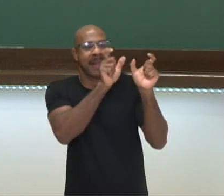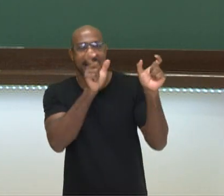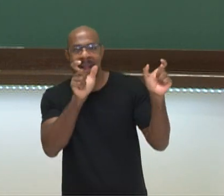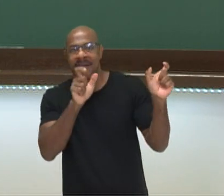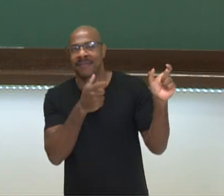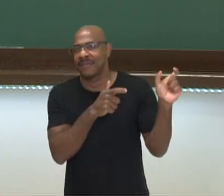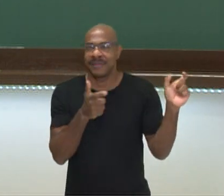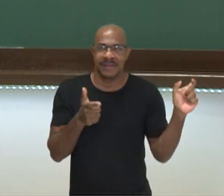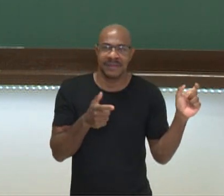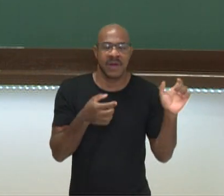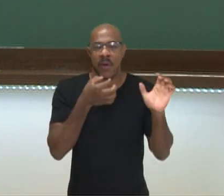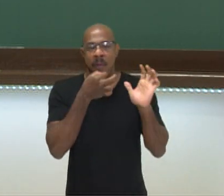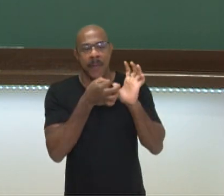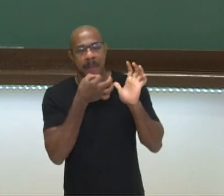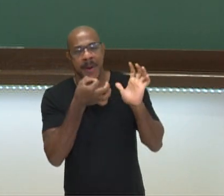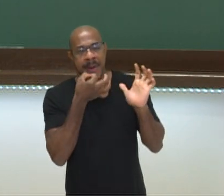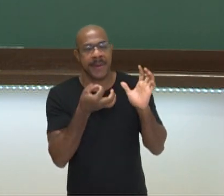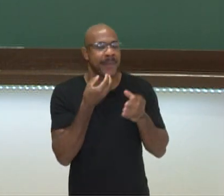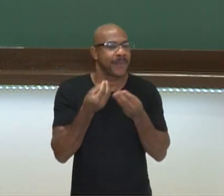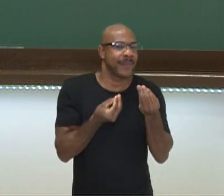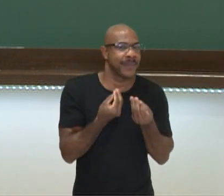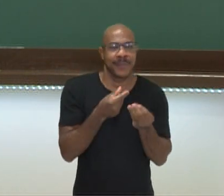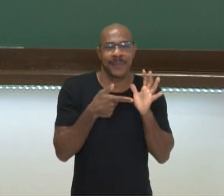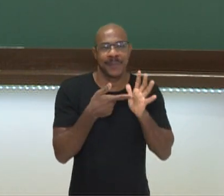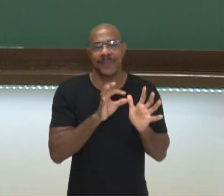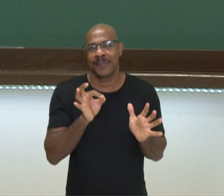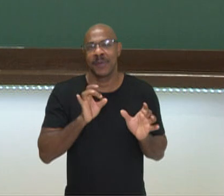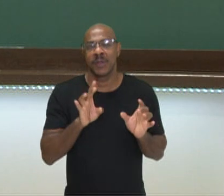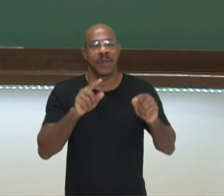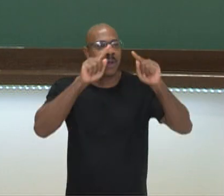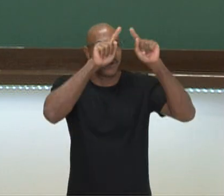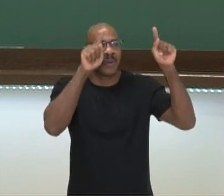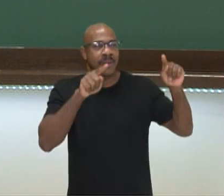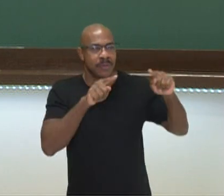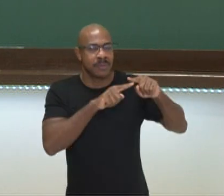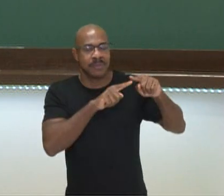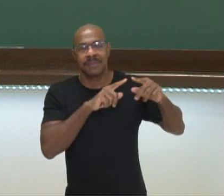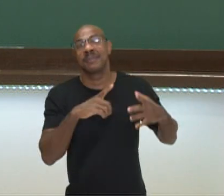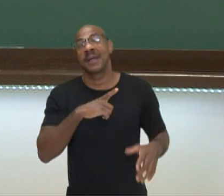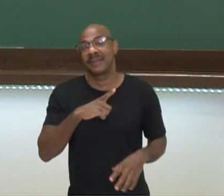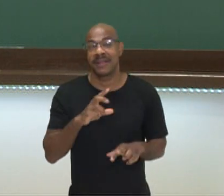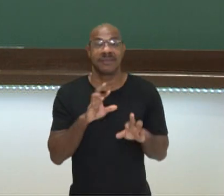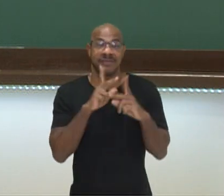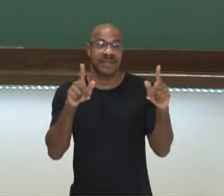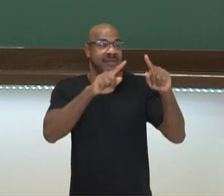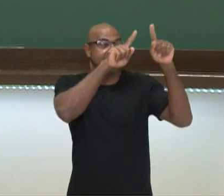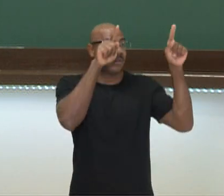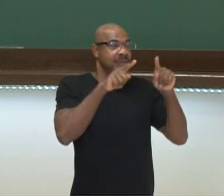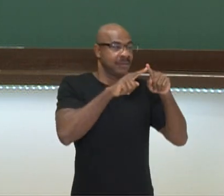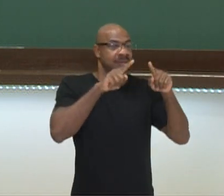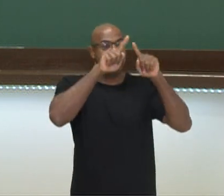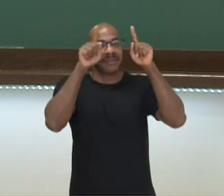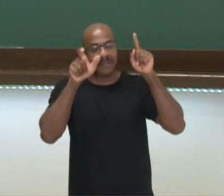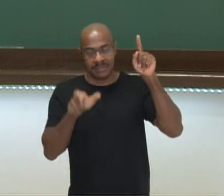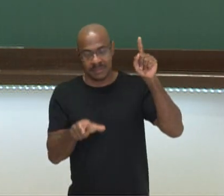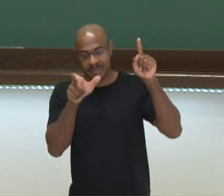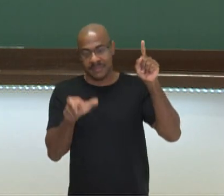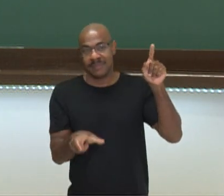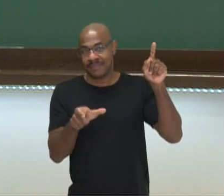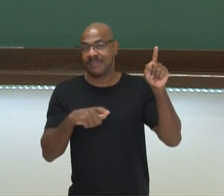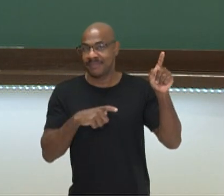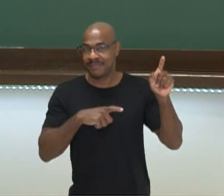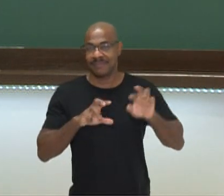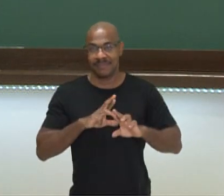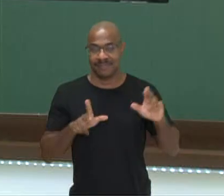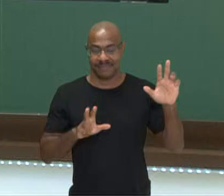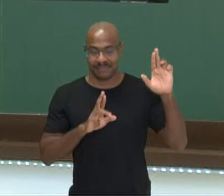o argumento, a opinião de cada um. Apenas os balões, mas há uma diferença entre os balões de fala de cada personagem. E é aqui